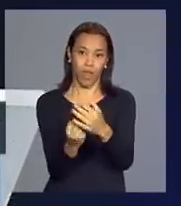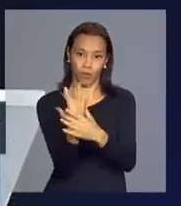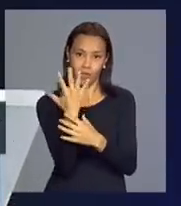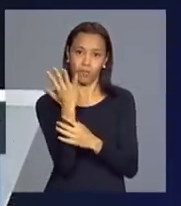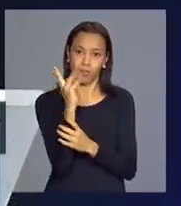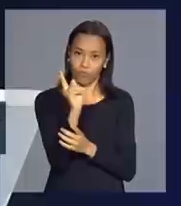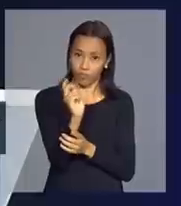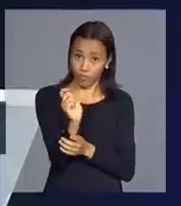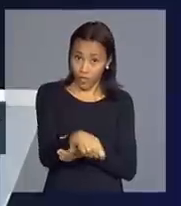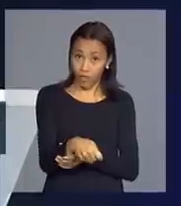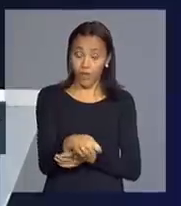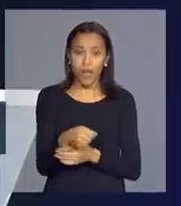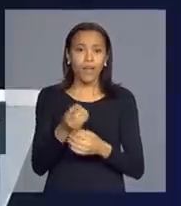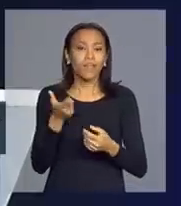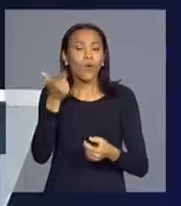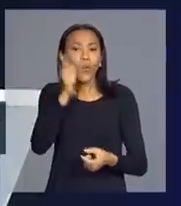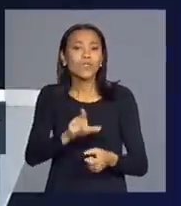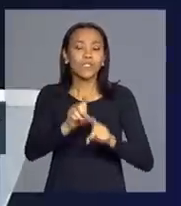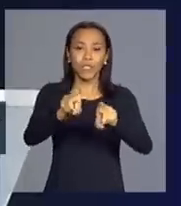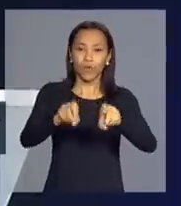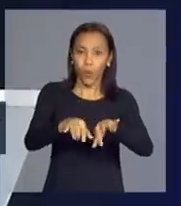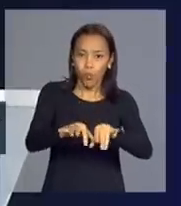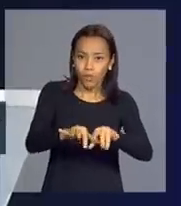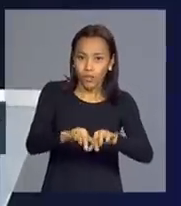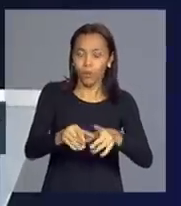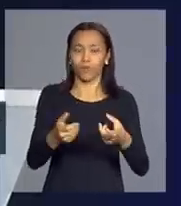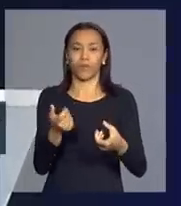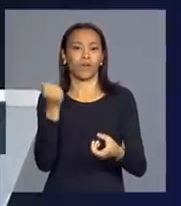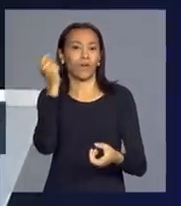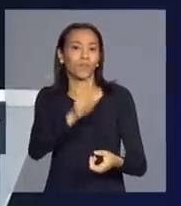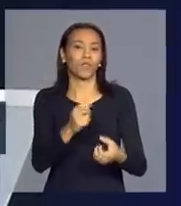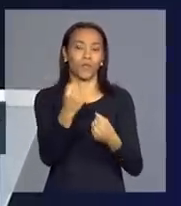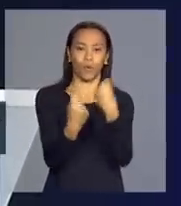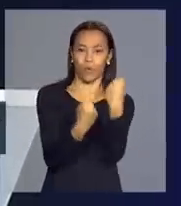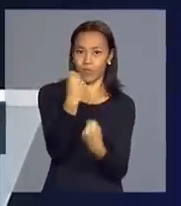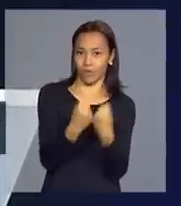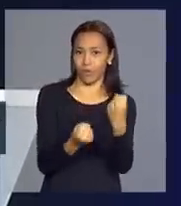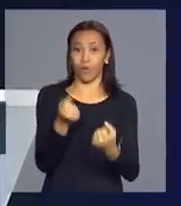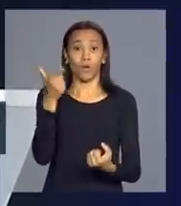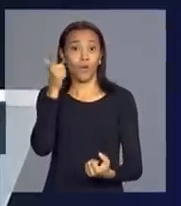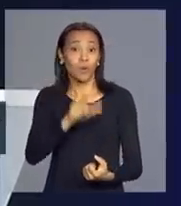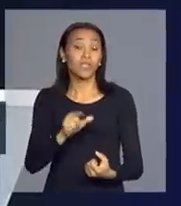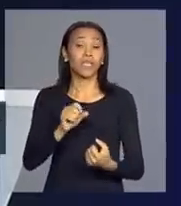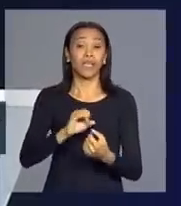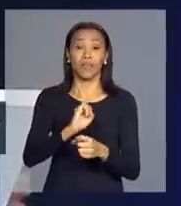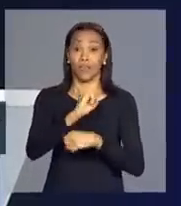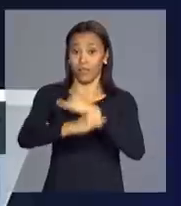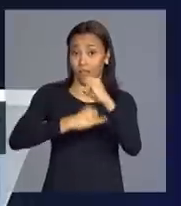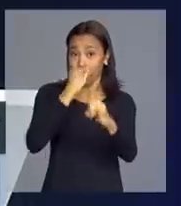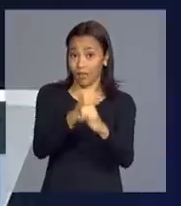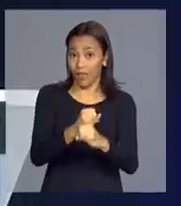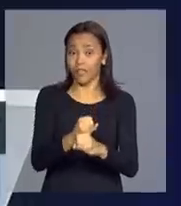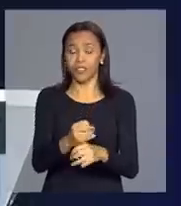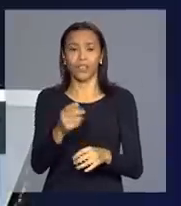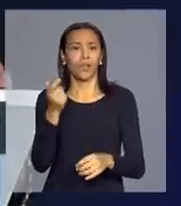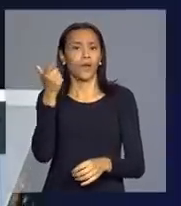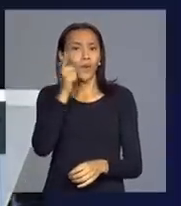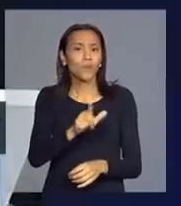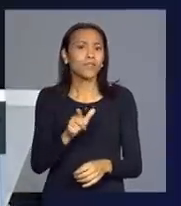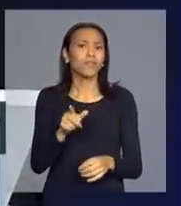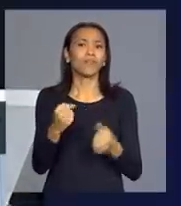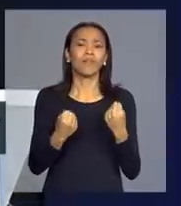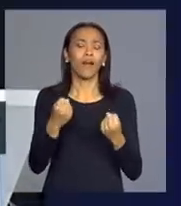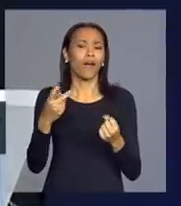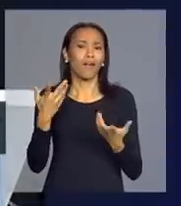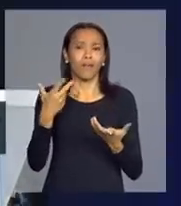Acesso ao computador, ao carro zero, à internet banda larga, telefone celular, à casa